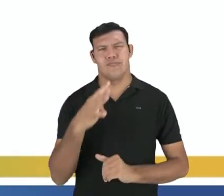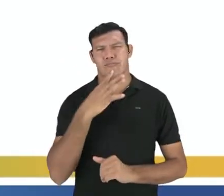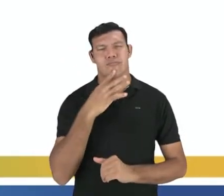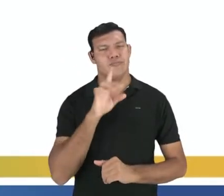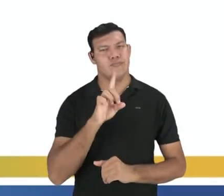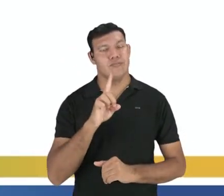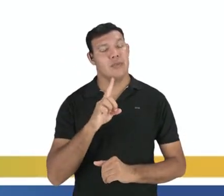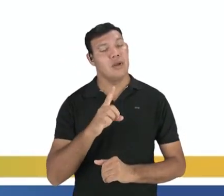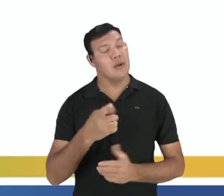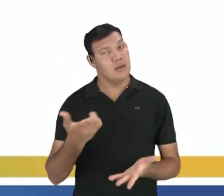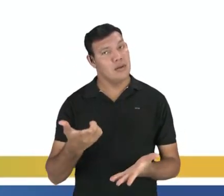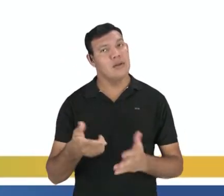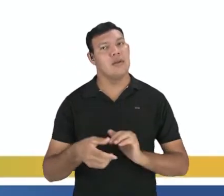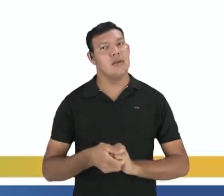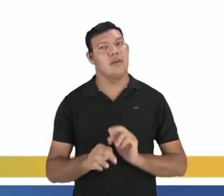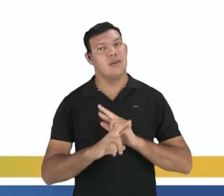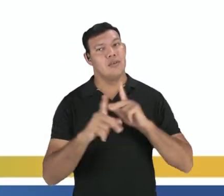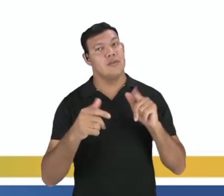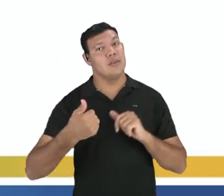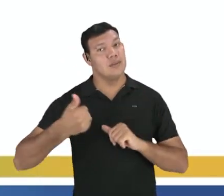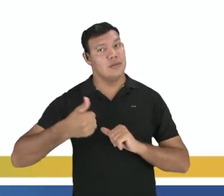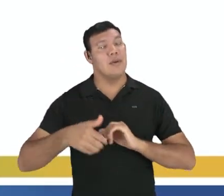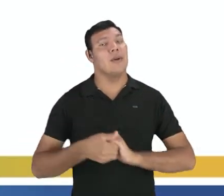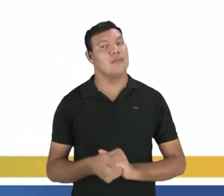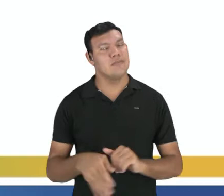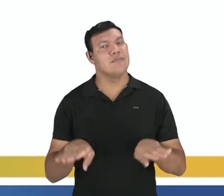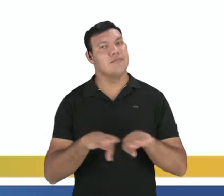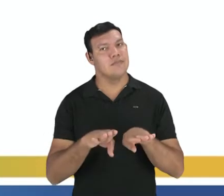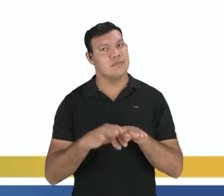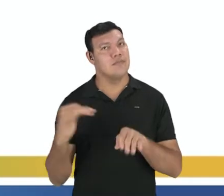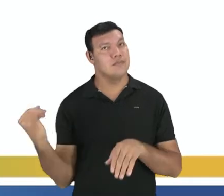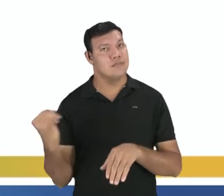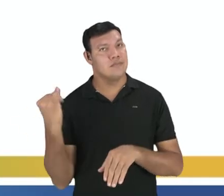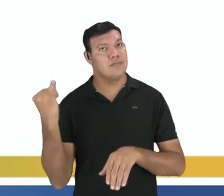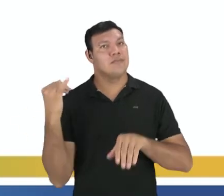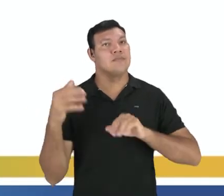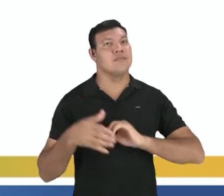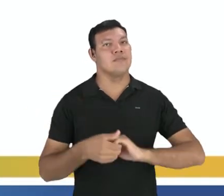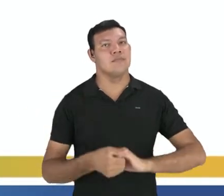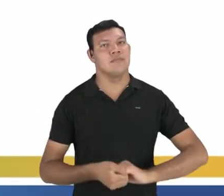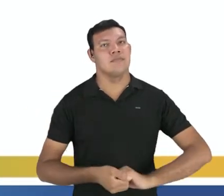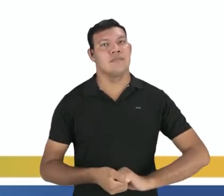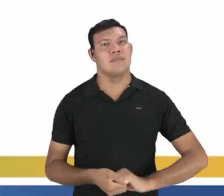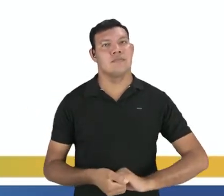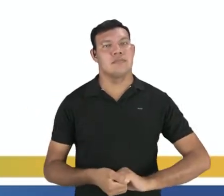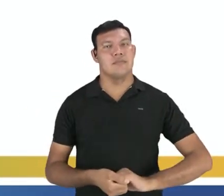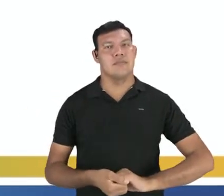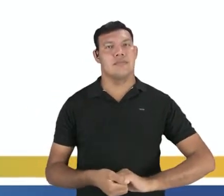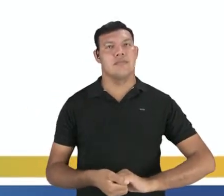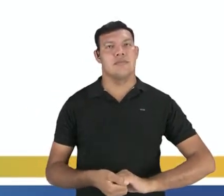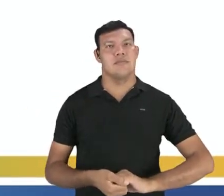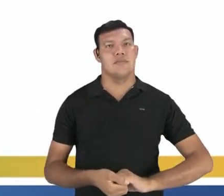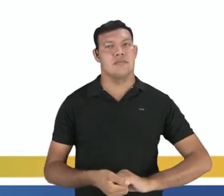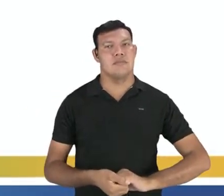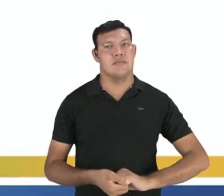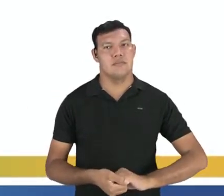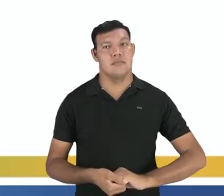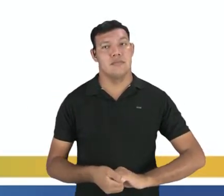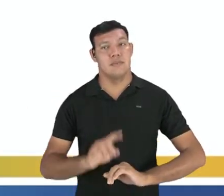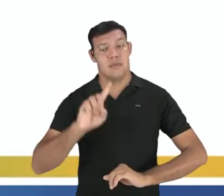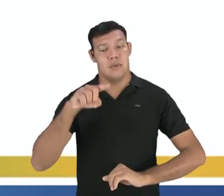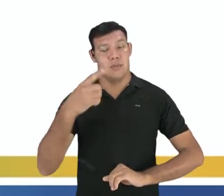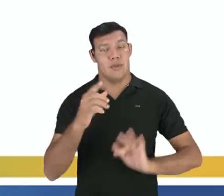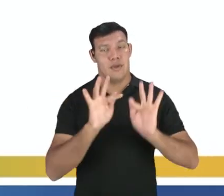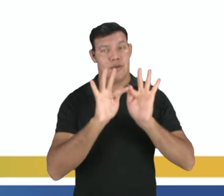conhecida como a primeira, mas também é muito importante aí para a história de Shakespeare. Na sequência